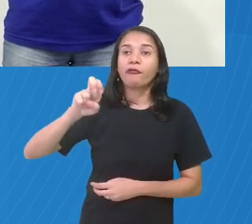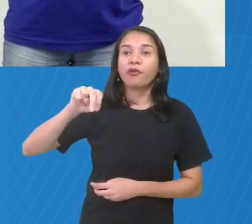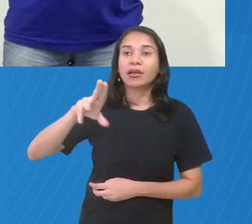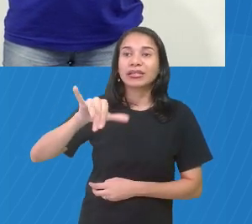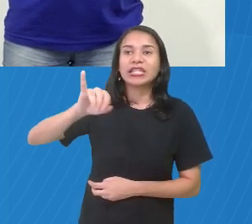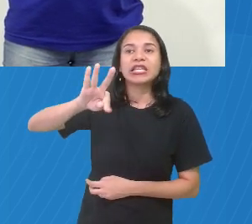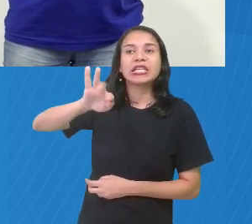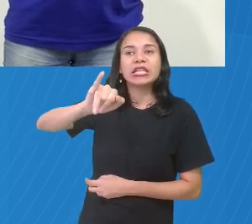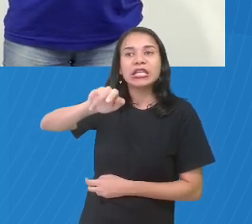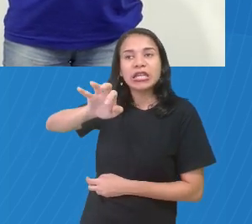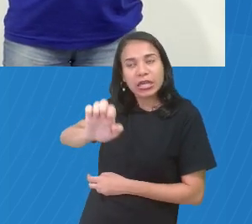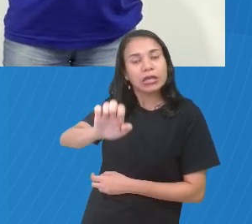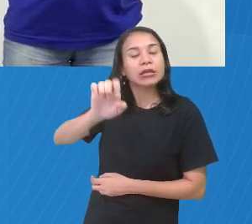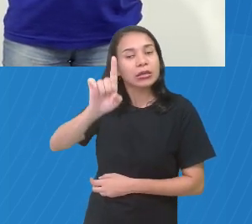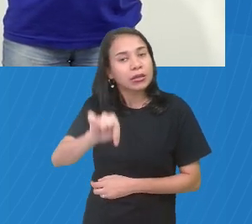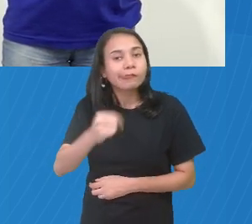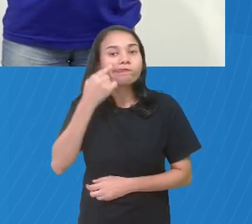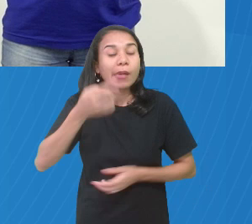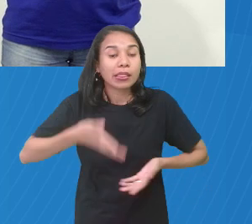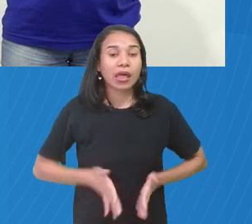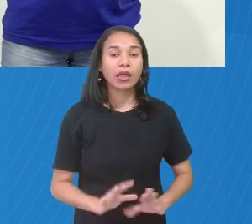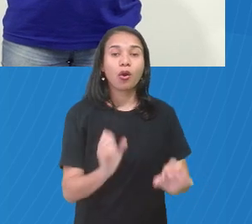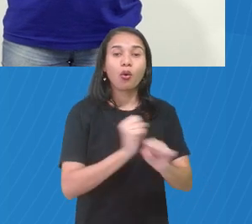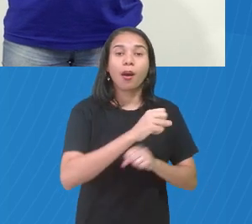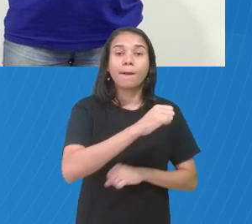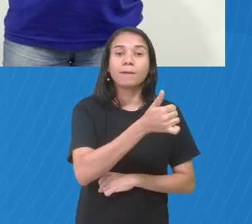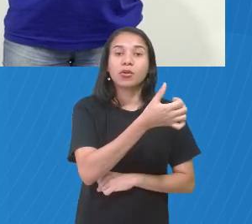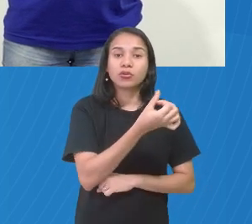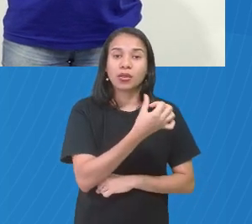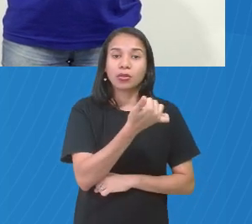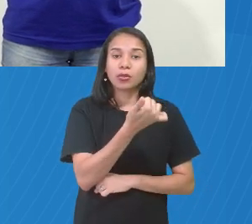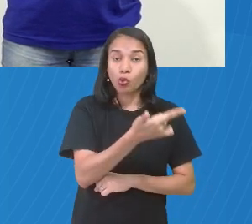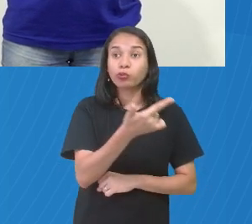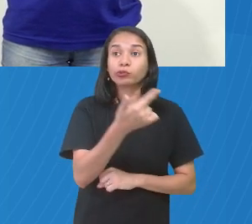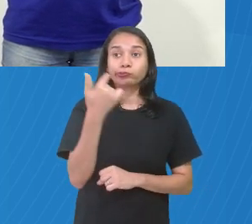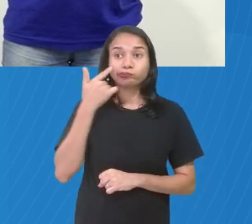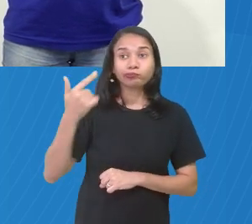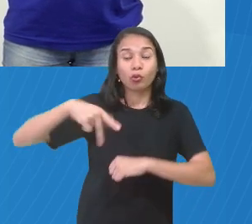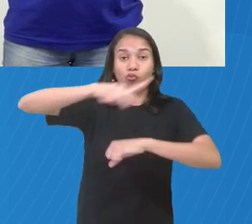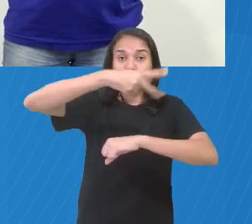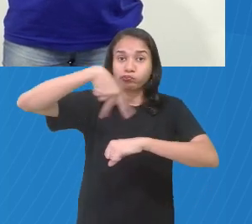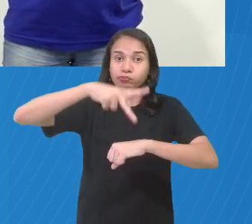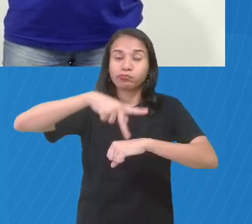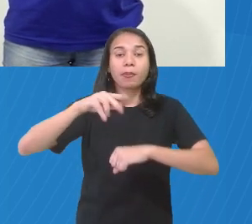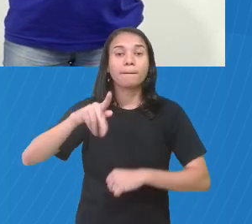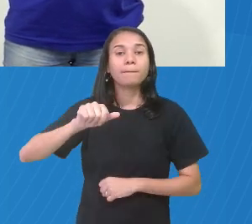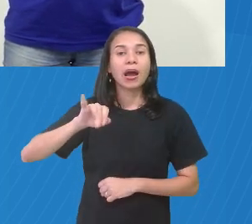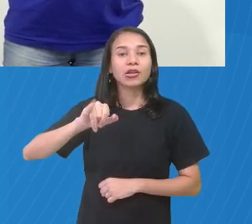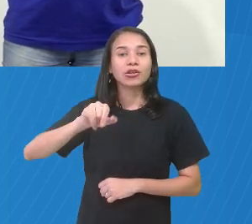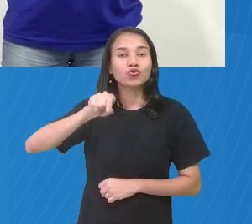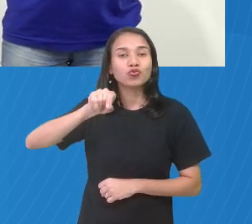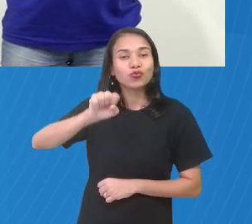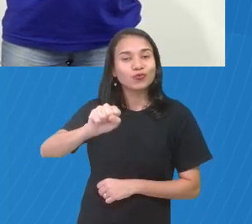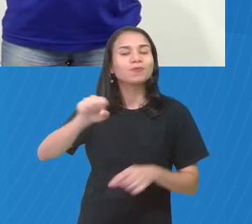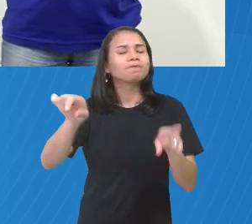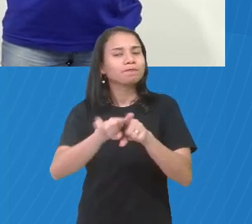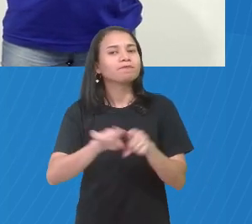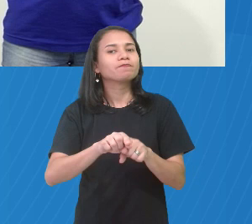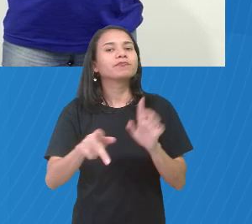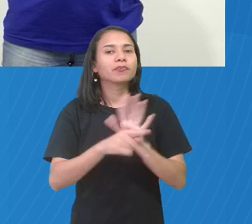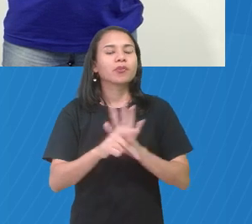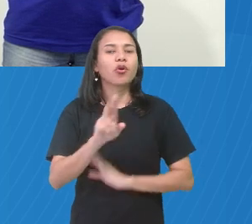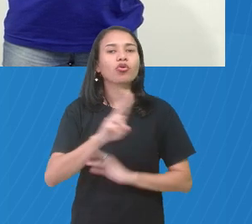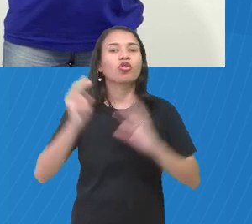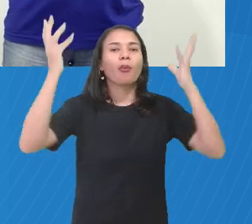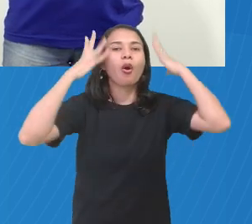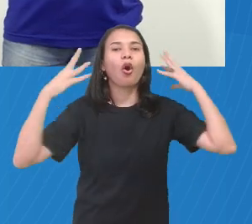Peters. Ele nasceu em 1612, em Leiden, nos Países Baixos. Como eu falei, também se chama